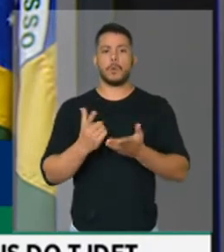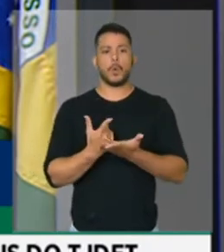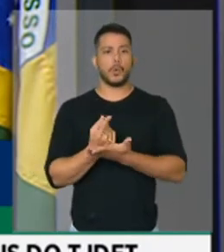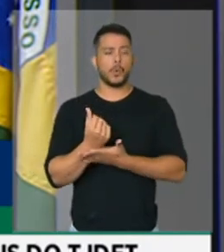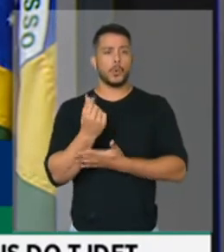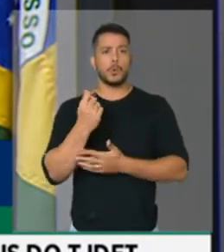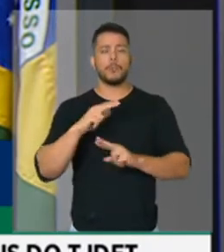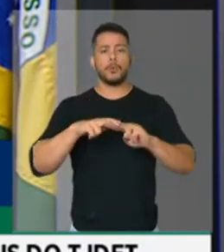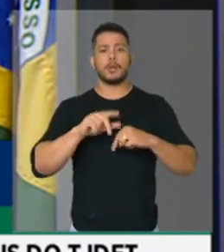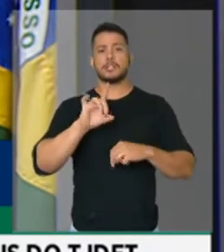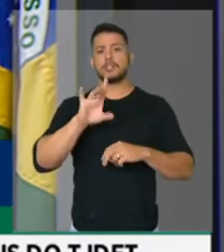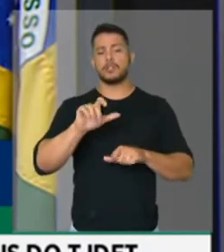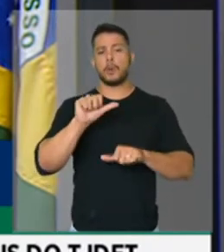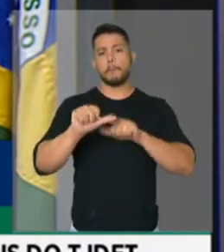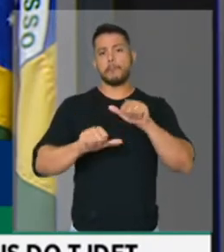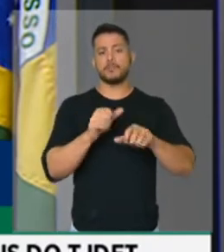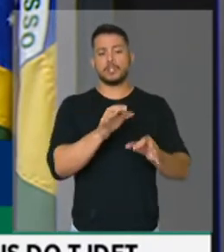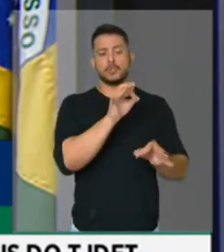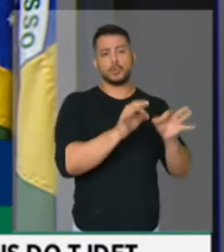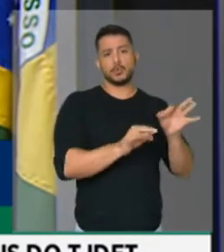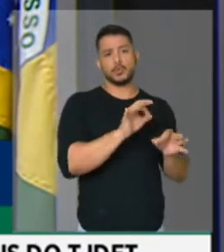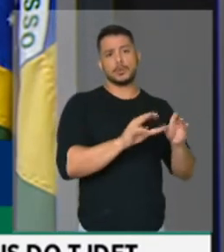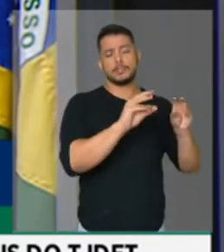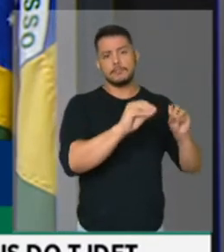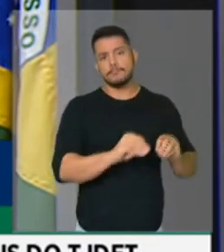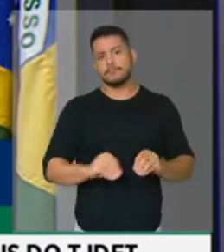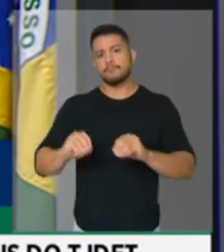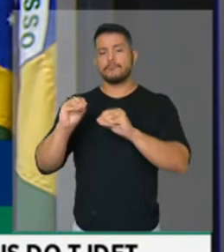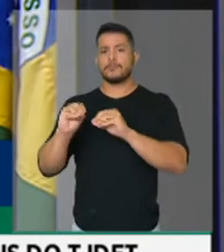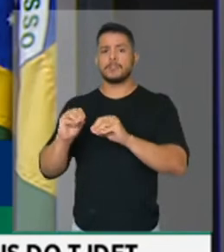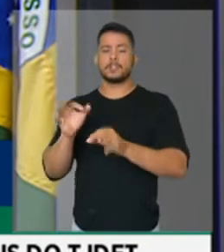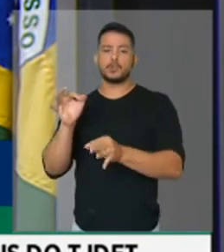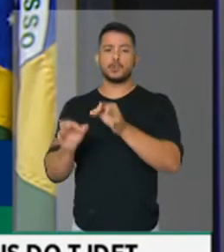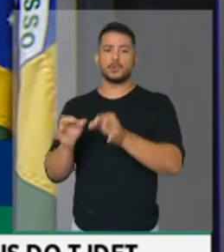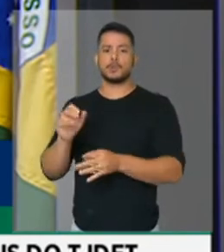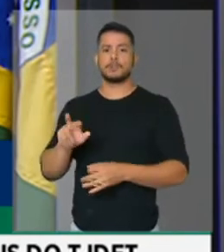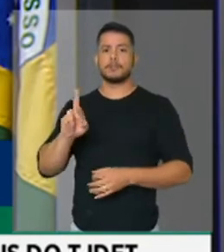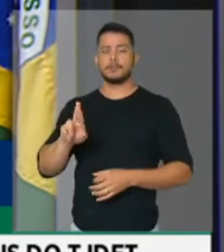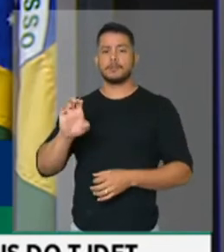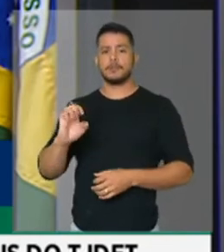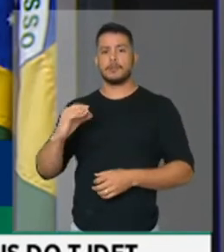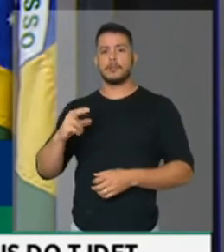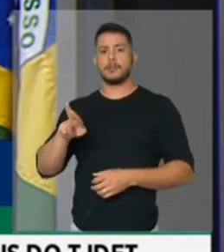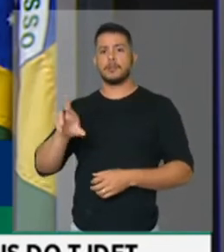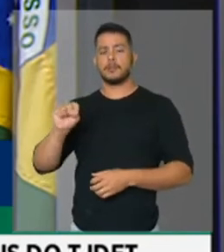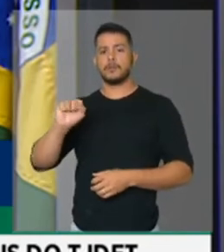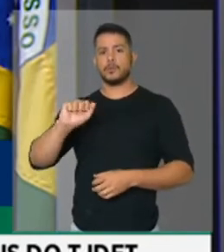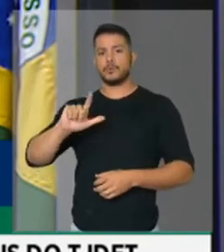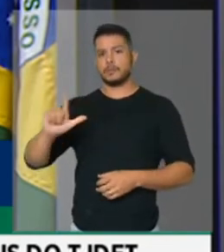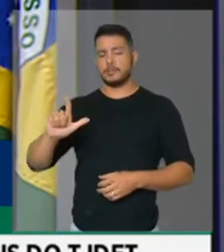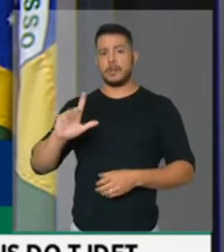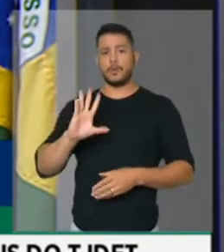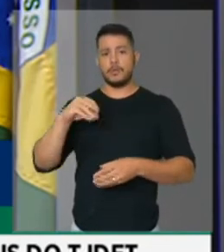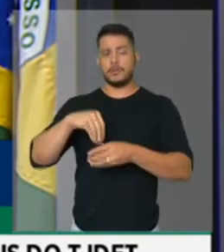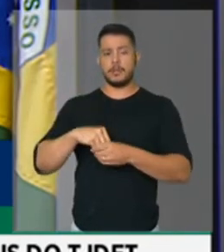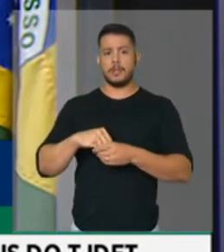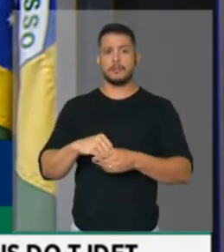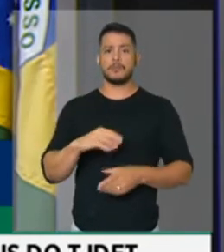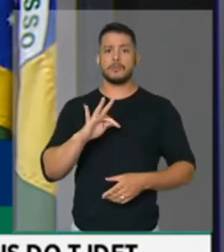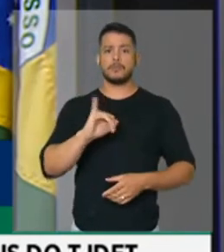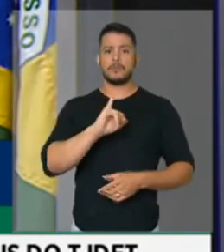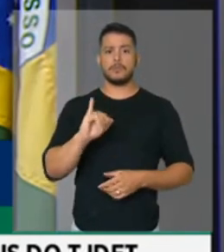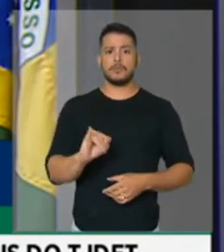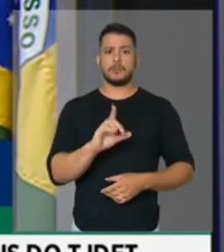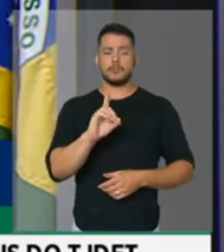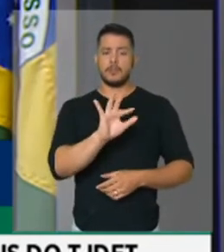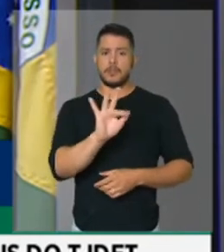transformações de cargos de juiz de direito em 3 cargos de juiz de direito também da turma recursal do quadro permanente do TJ. É